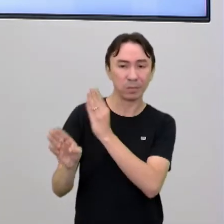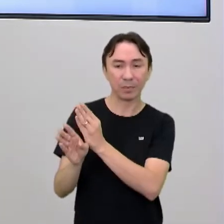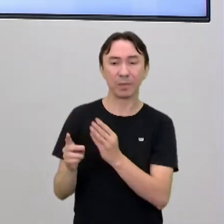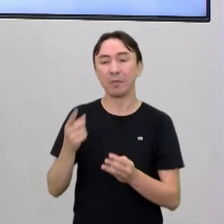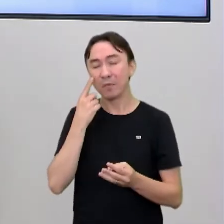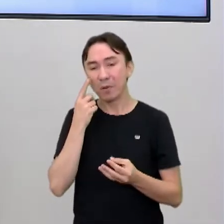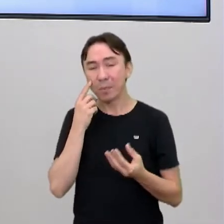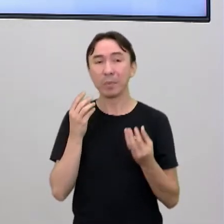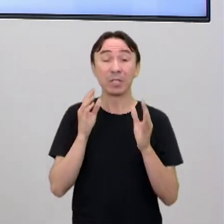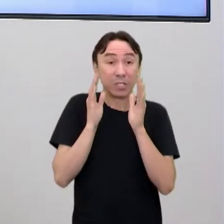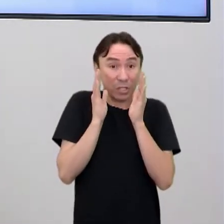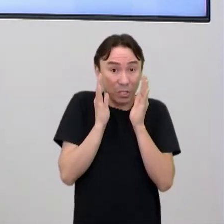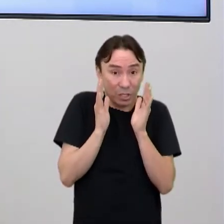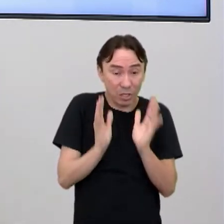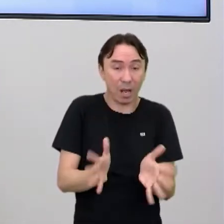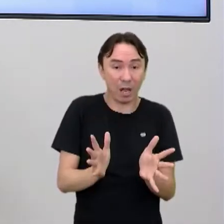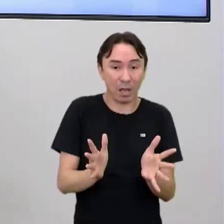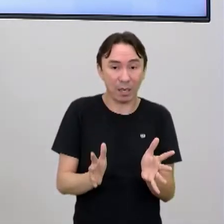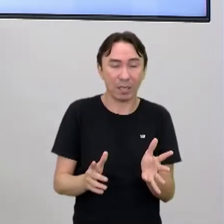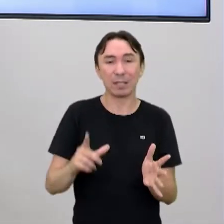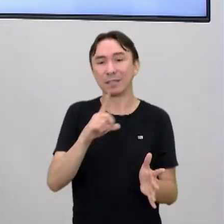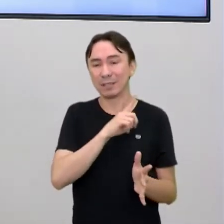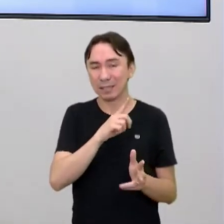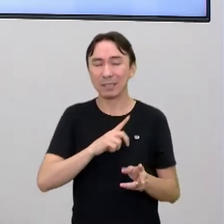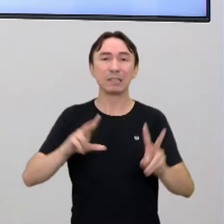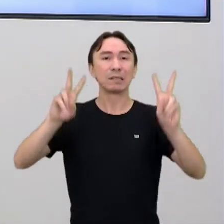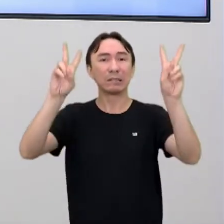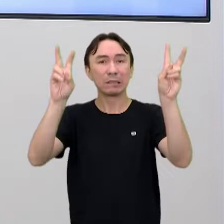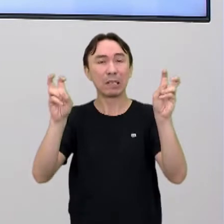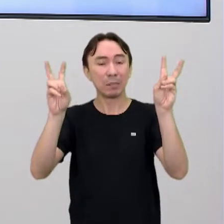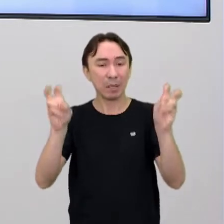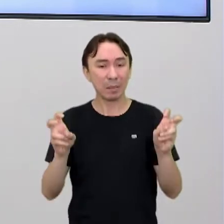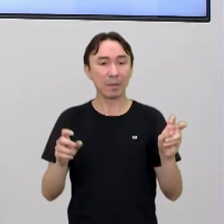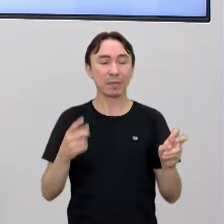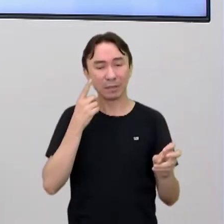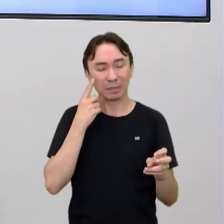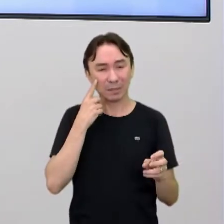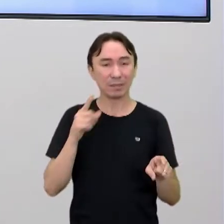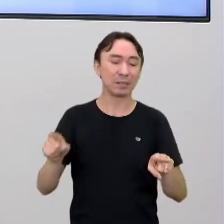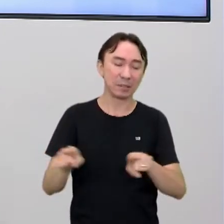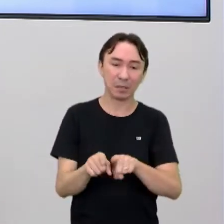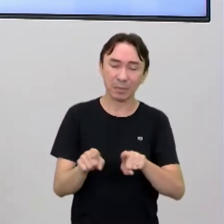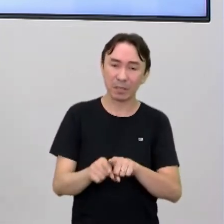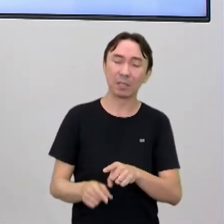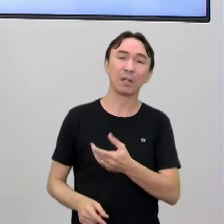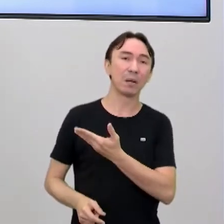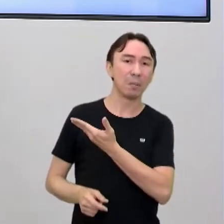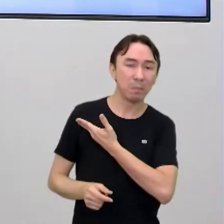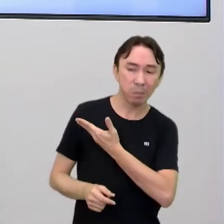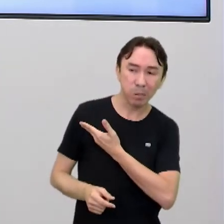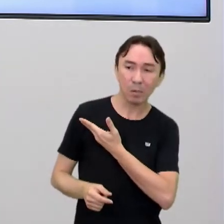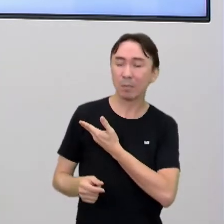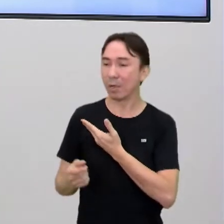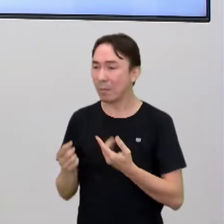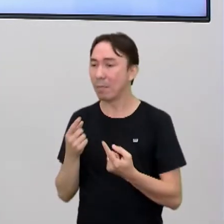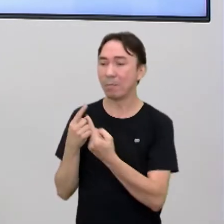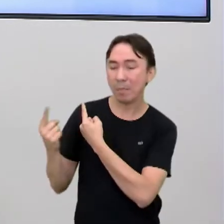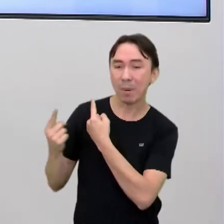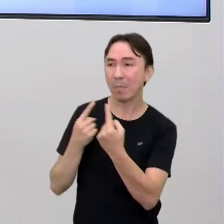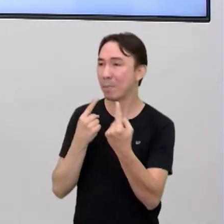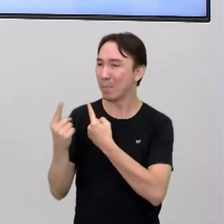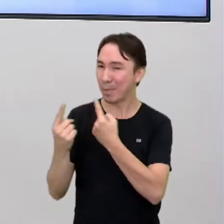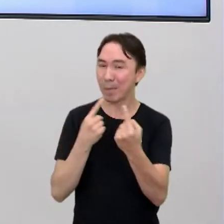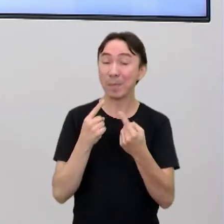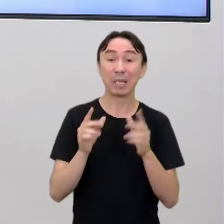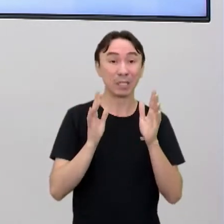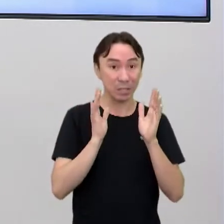tudo isso, que ele trouxe essas temáticas e bateu bola com os seus colegas, com os professores, ele vai